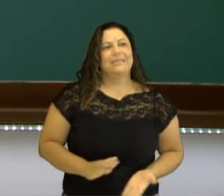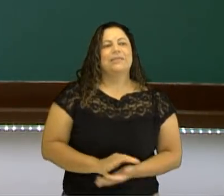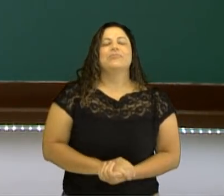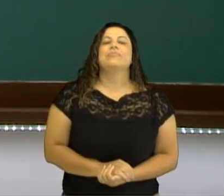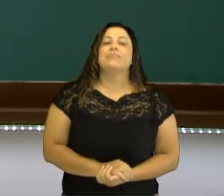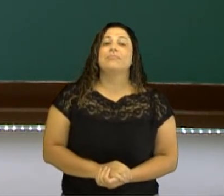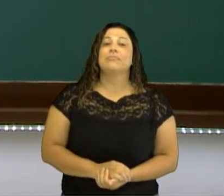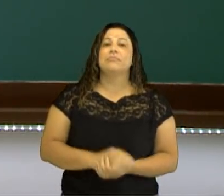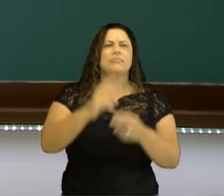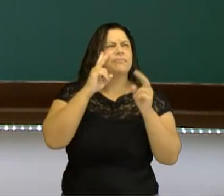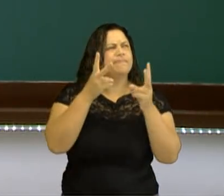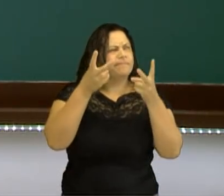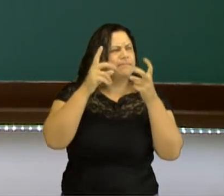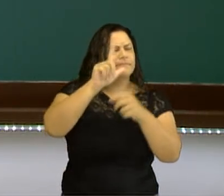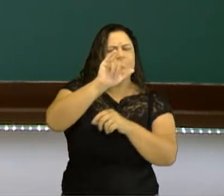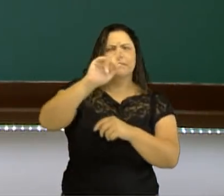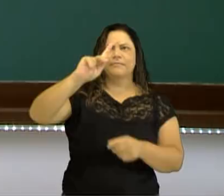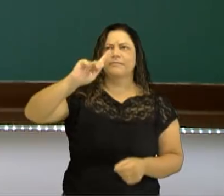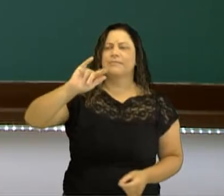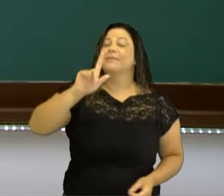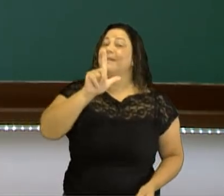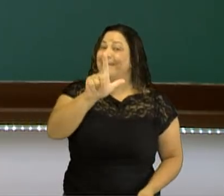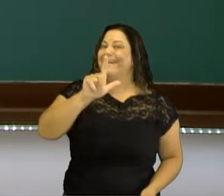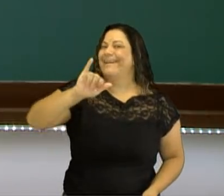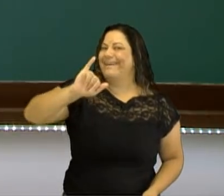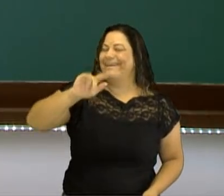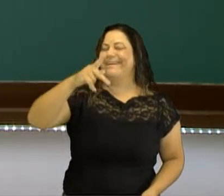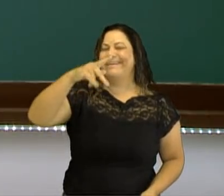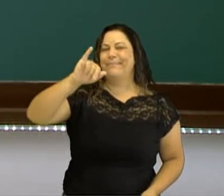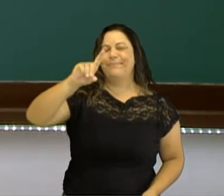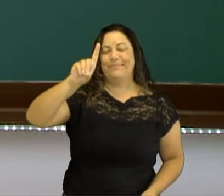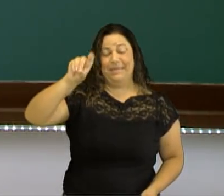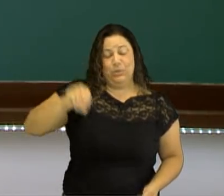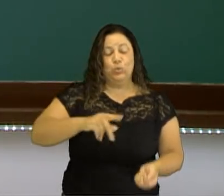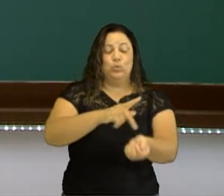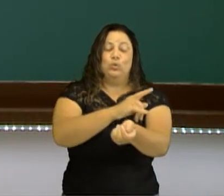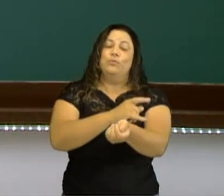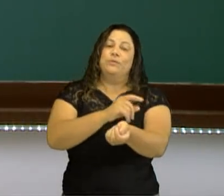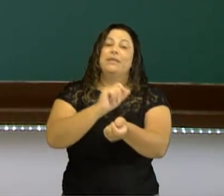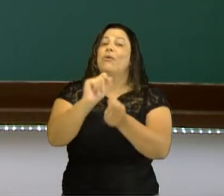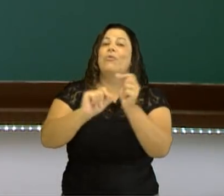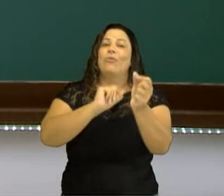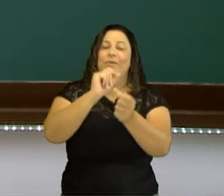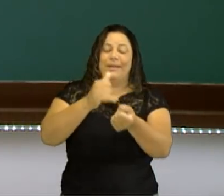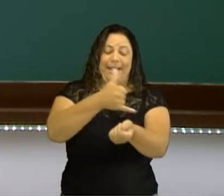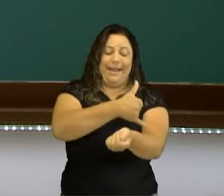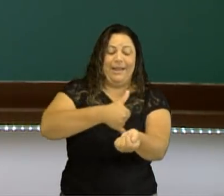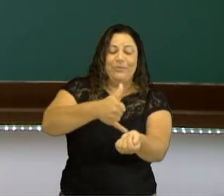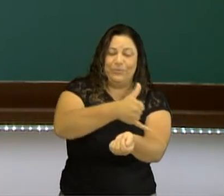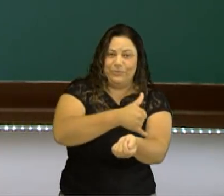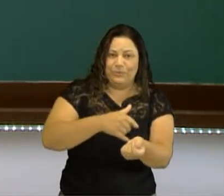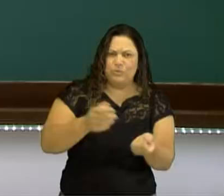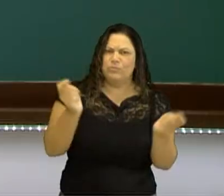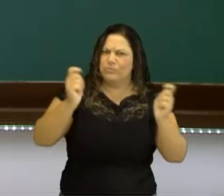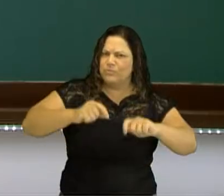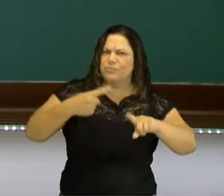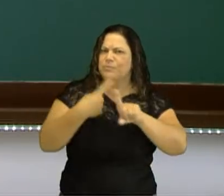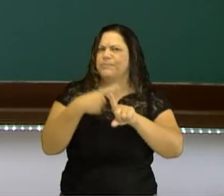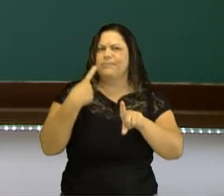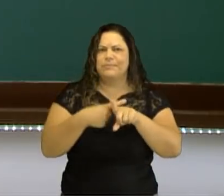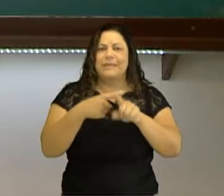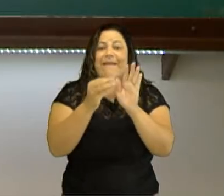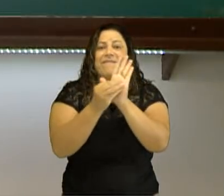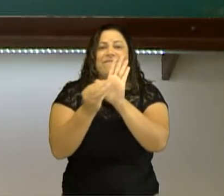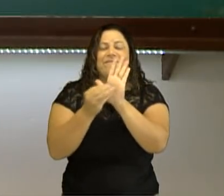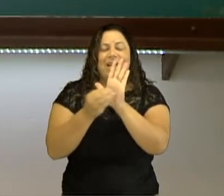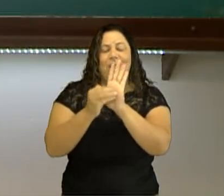nós vimos que os lipídios são macronutrientes energéticos. Por quê? Porque na falta dos carboidratos, eles vão